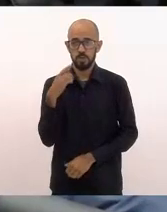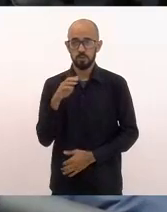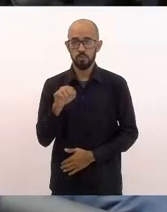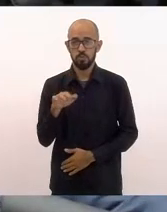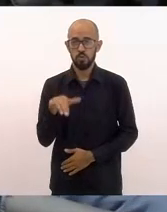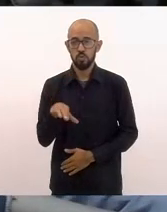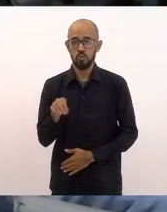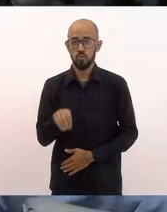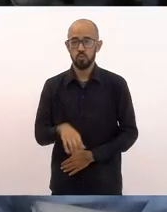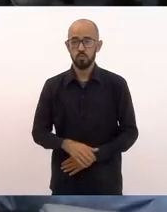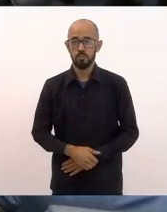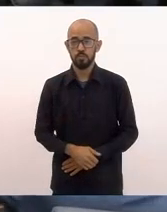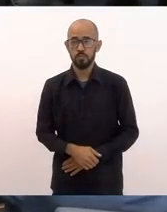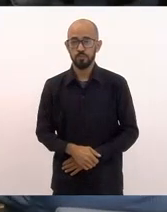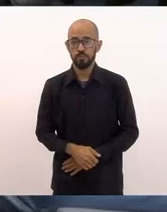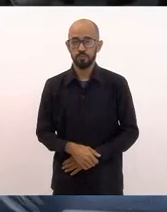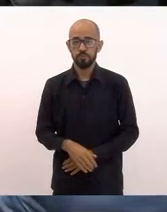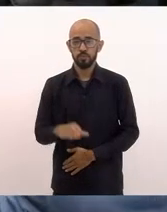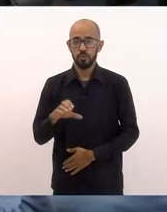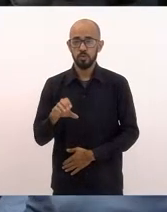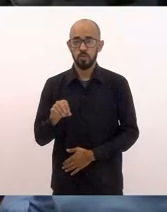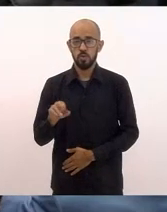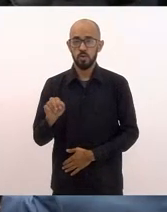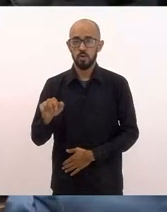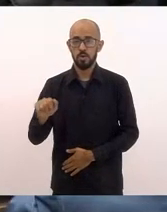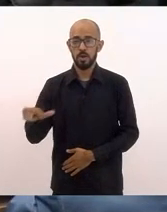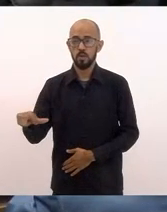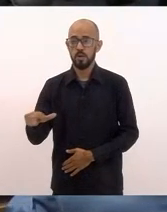Dauaire. Deputado Coronel Salema.